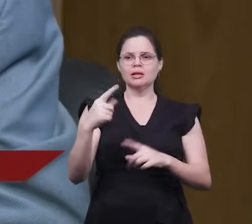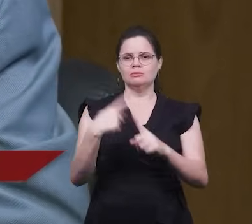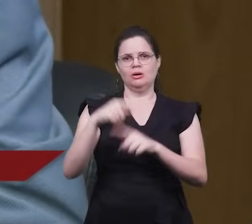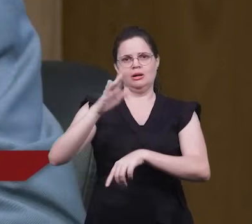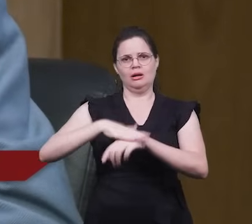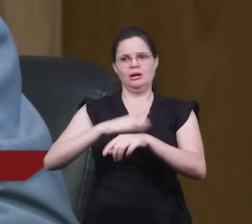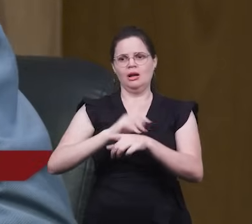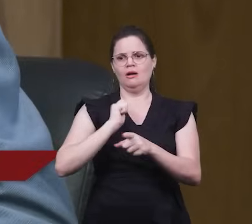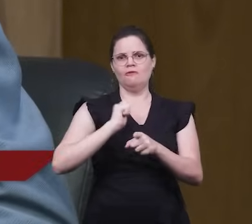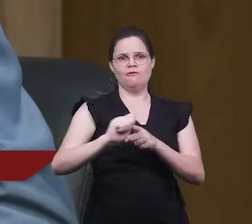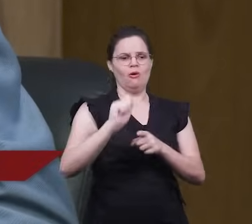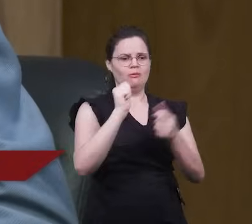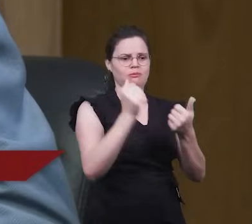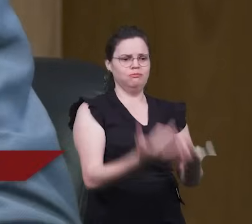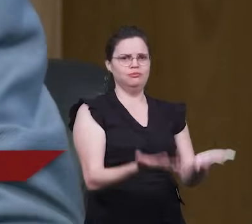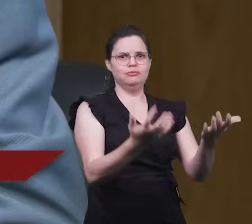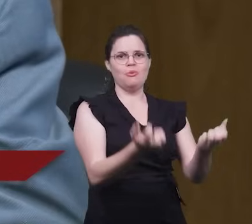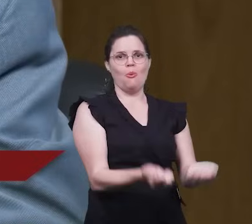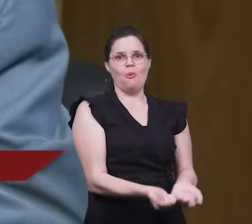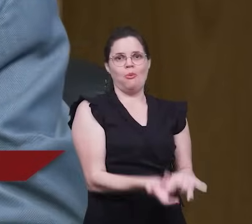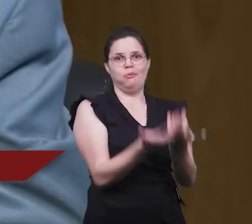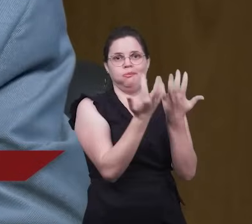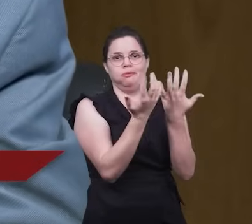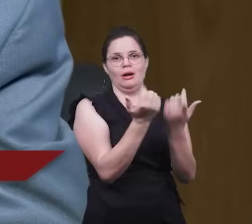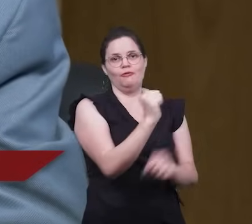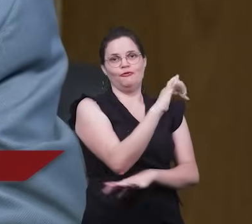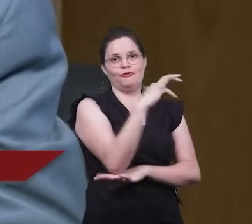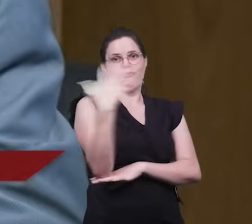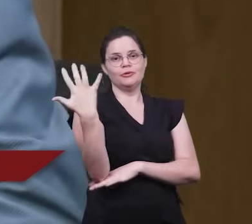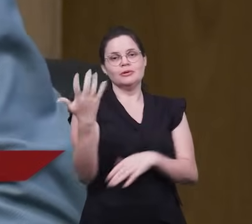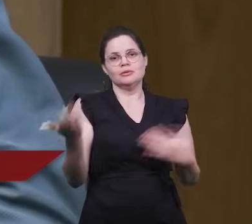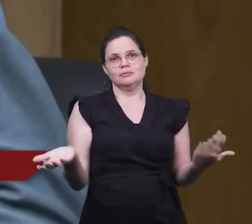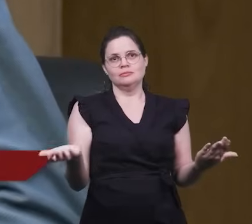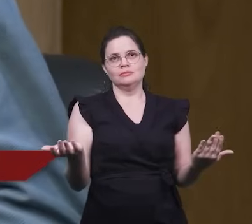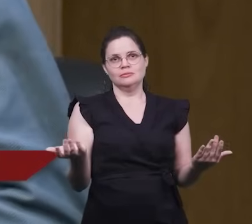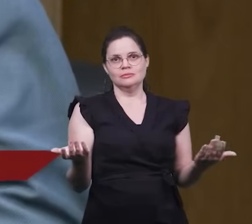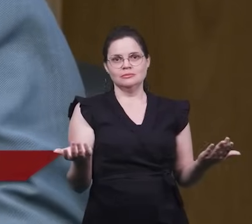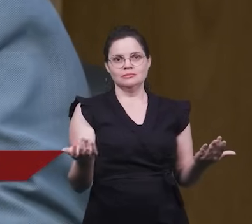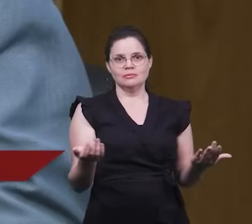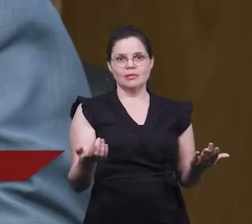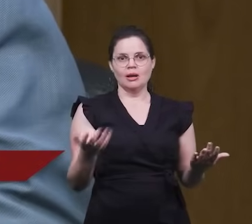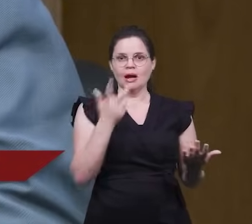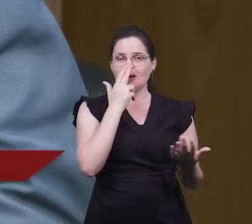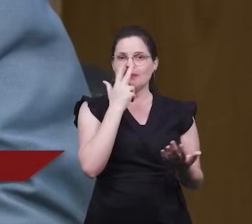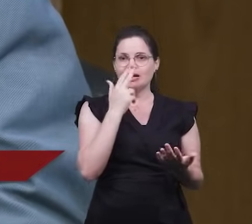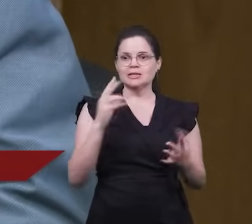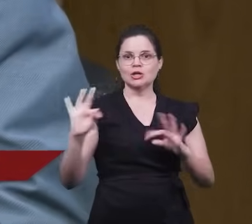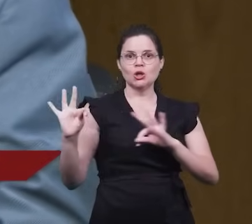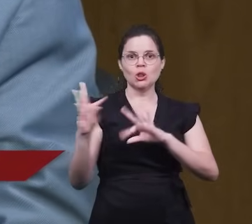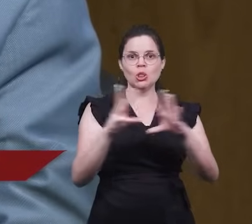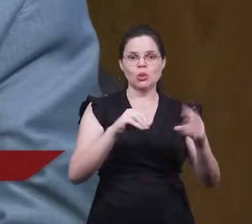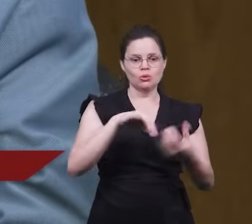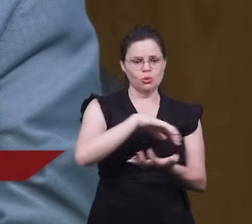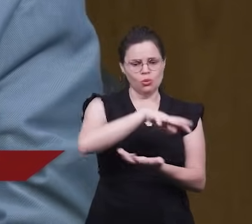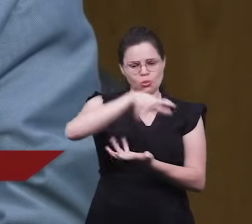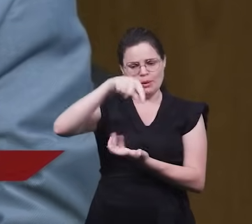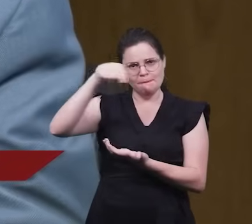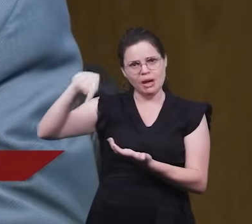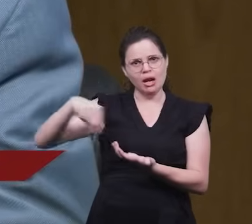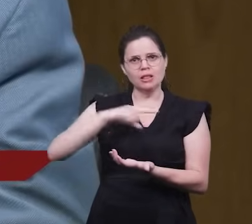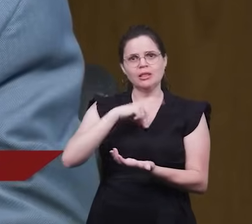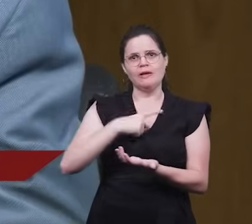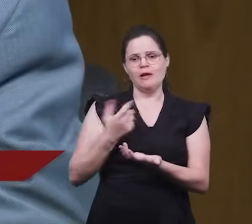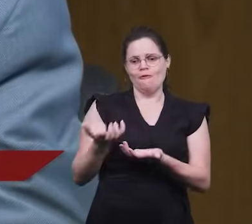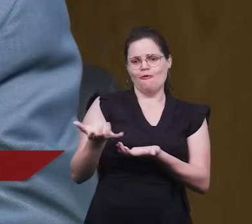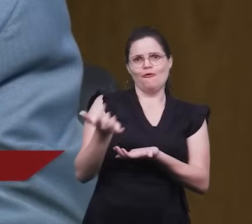fogo numa floresta e o mundo parece estar todo em brasas, e os resultados são